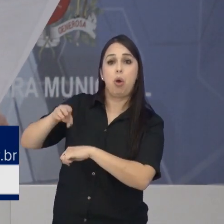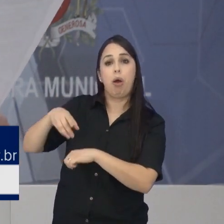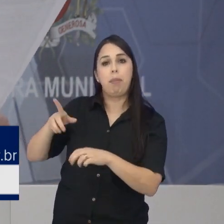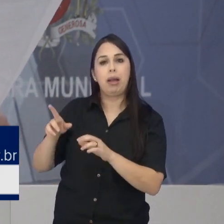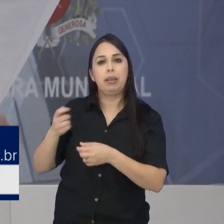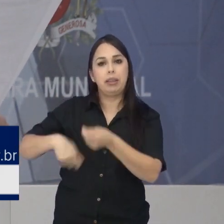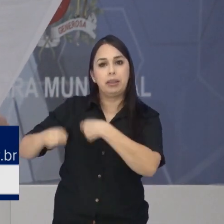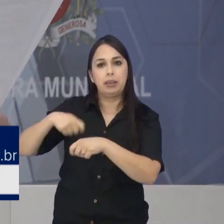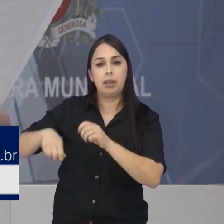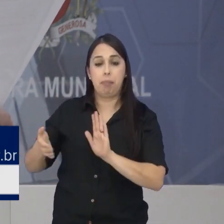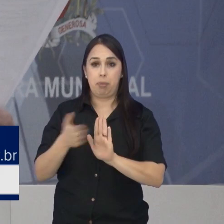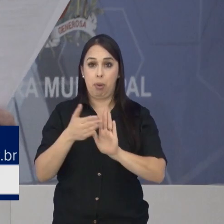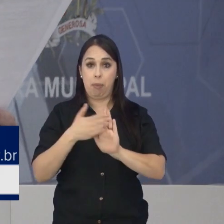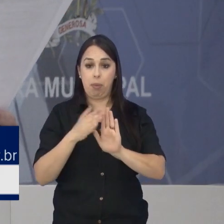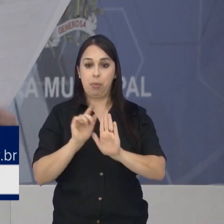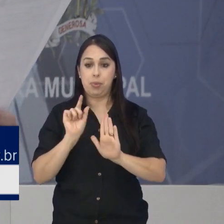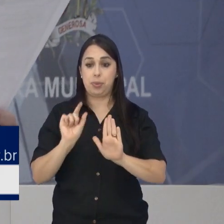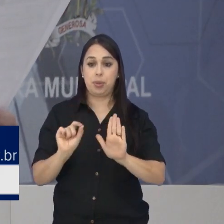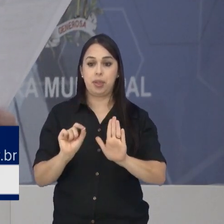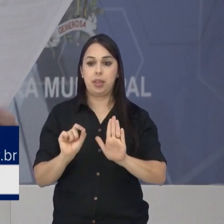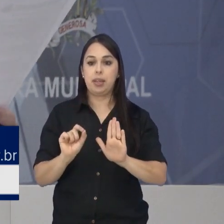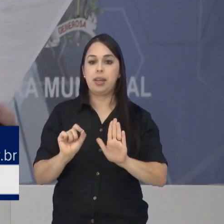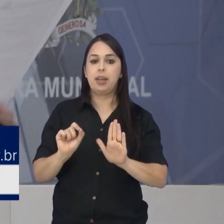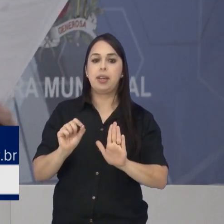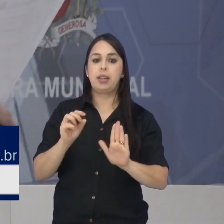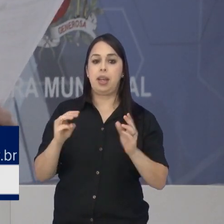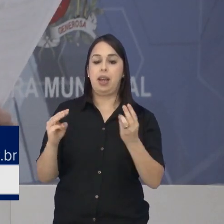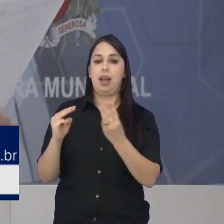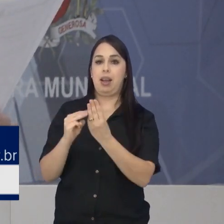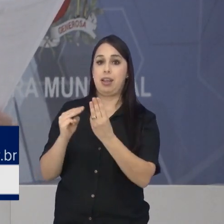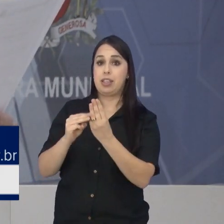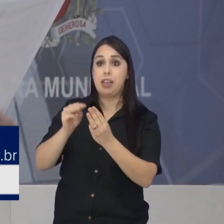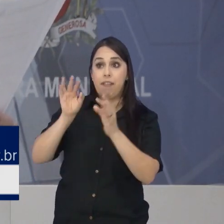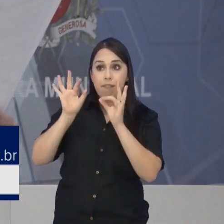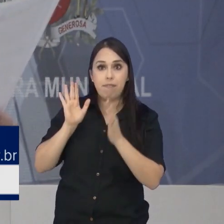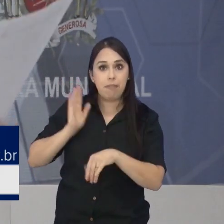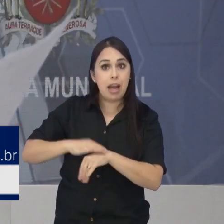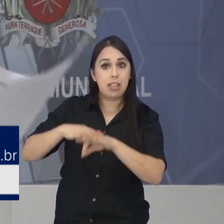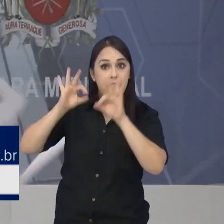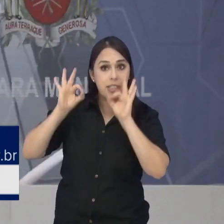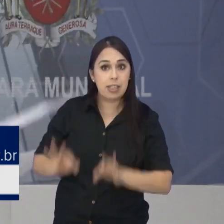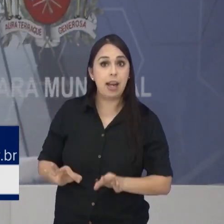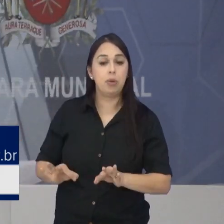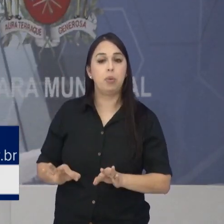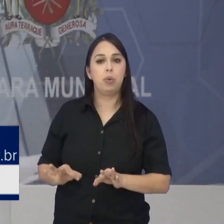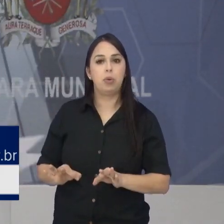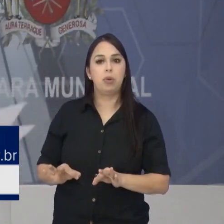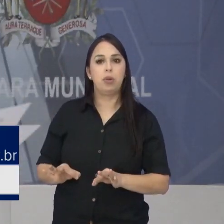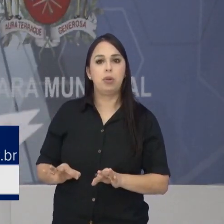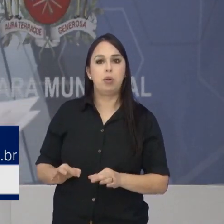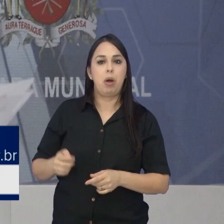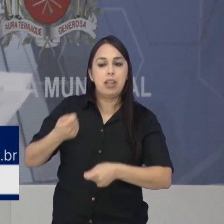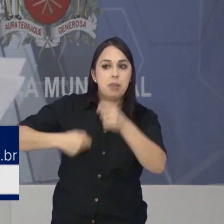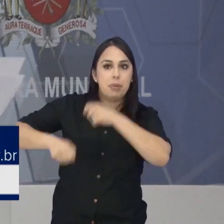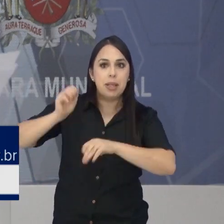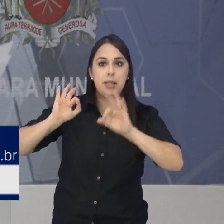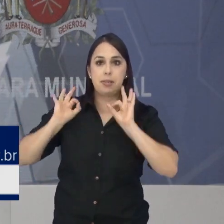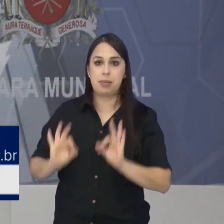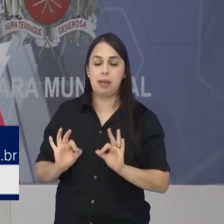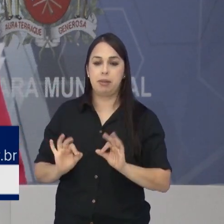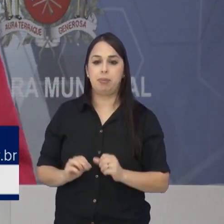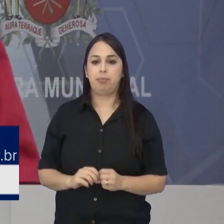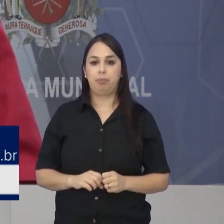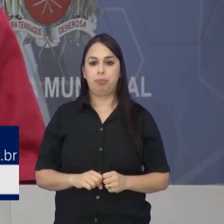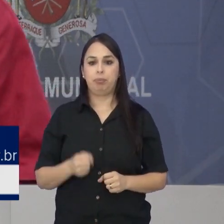Propomos que seja recomendado à Fundação que implante de fato o controle interno. Próximo,